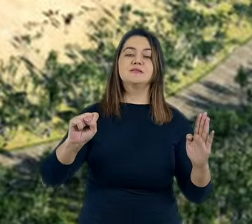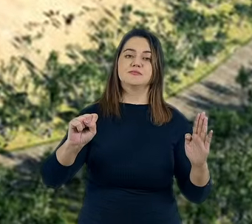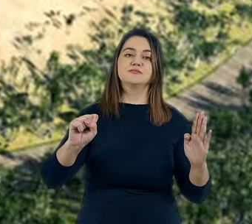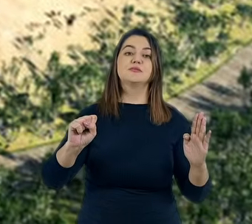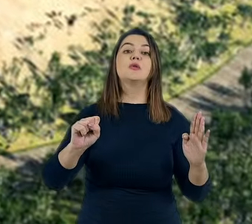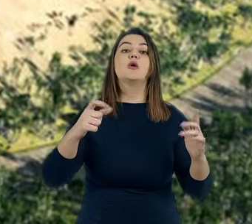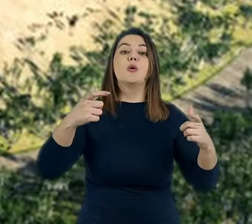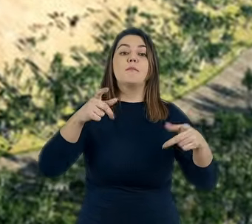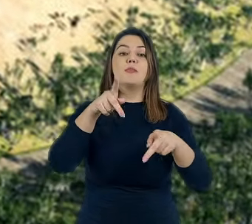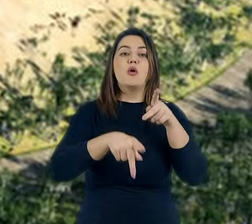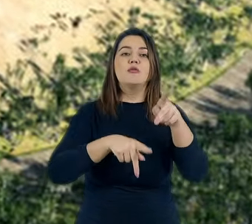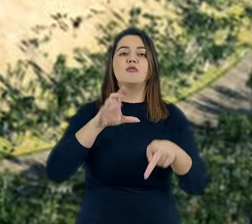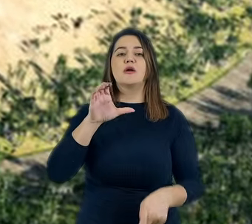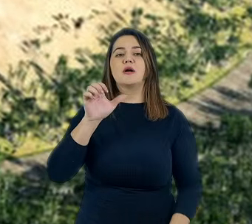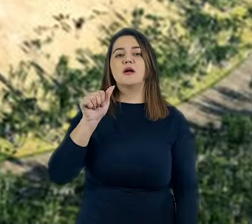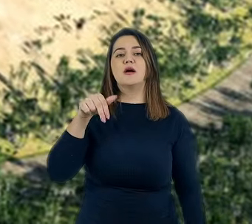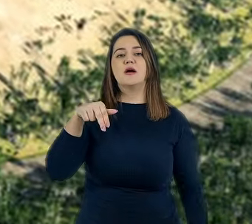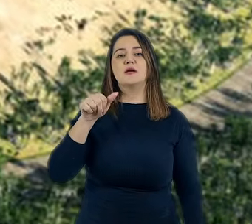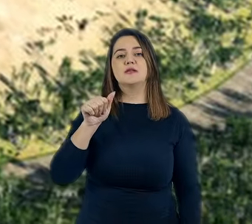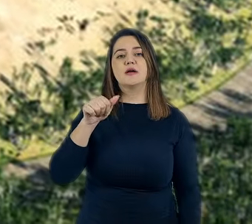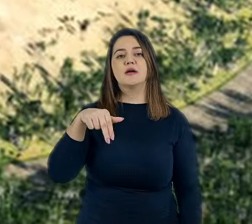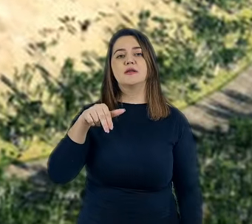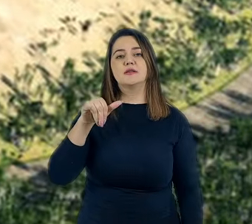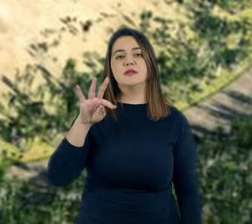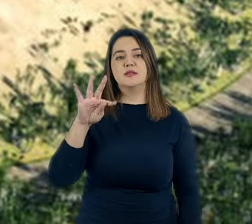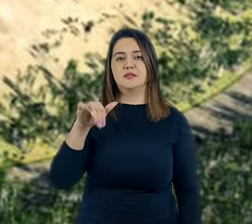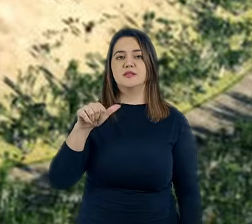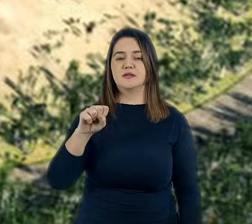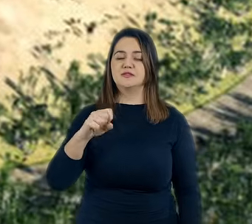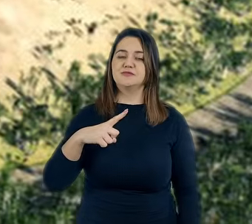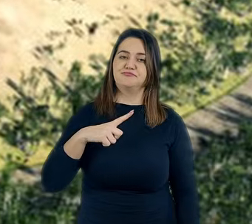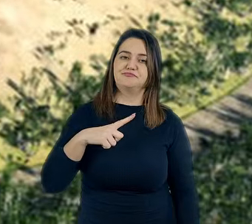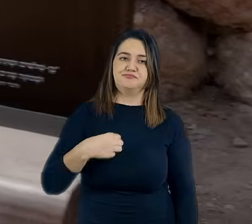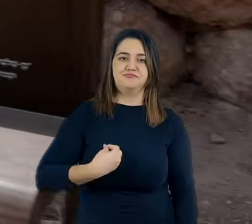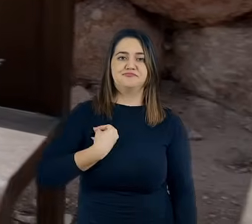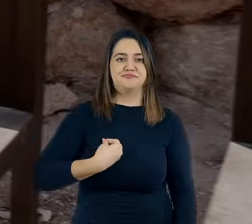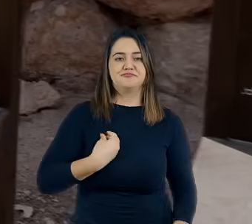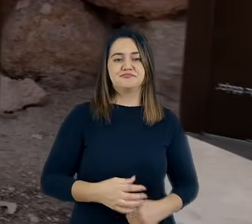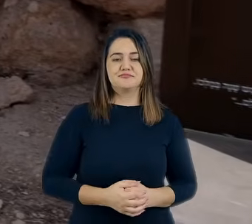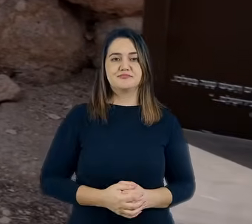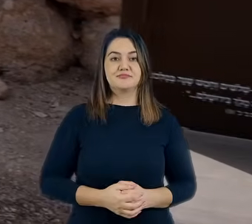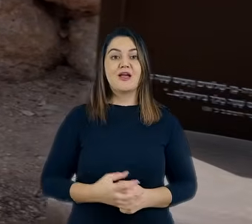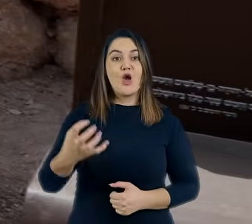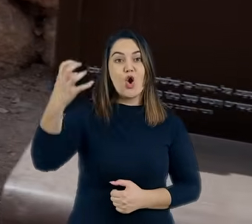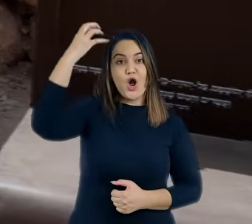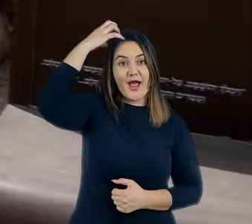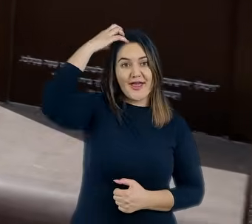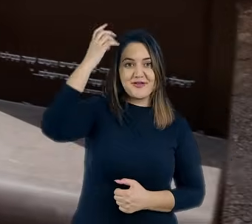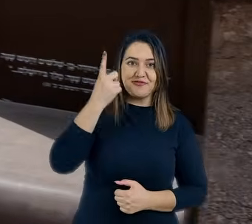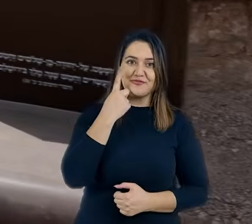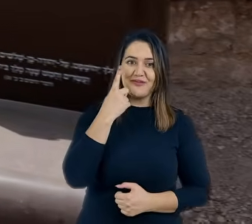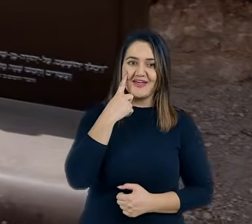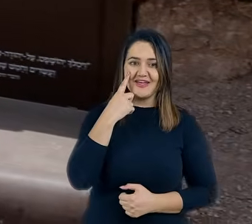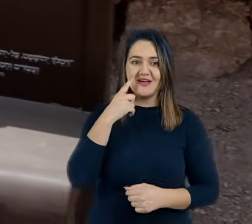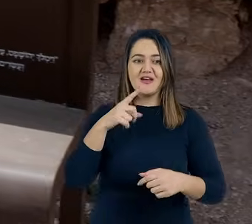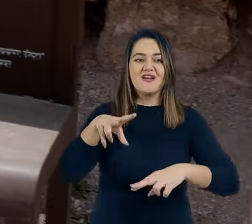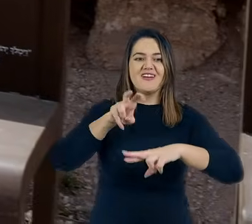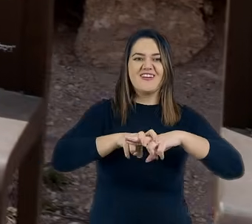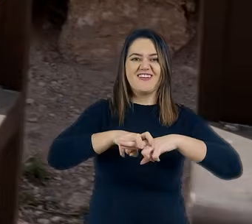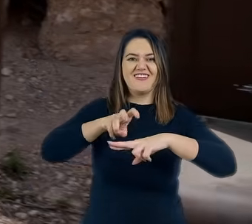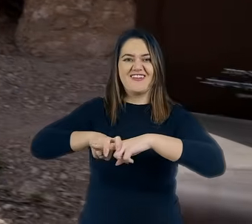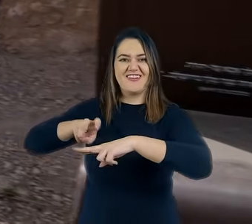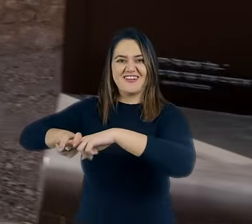cananitas, ainda persistia na época da história dos reis de Judá. Falando em reis de Judá, aqui tem uma curiosidade para